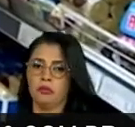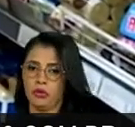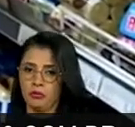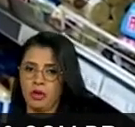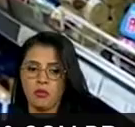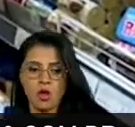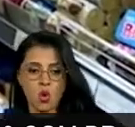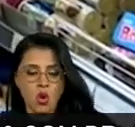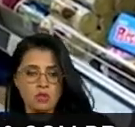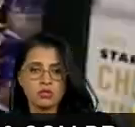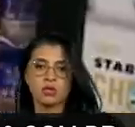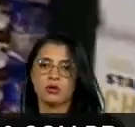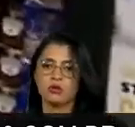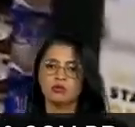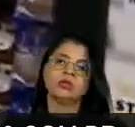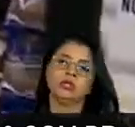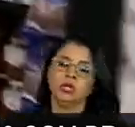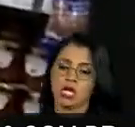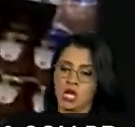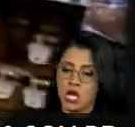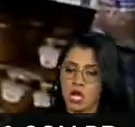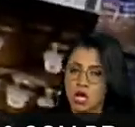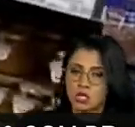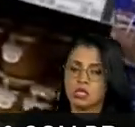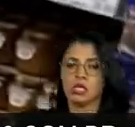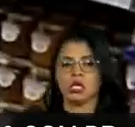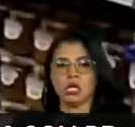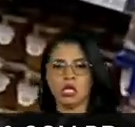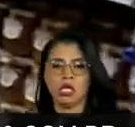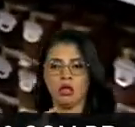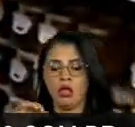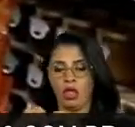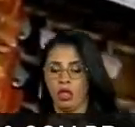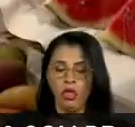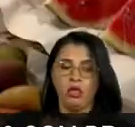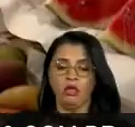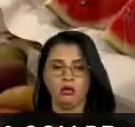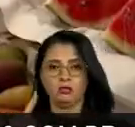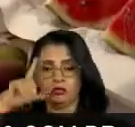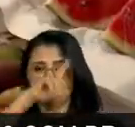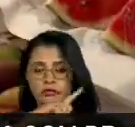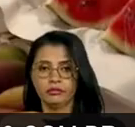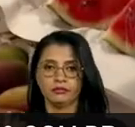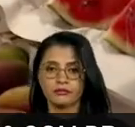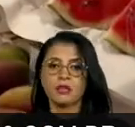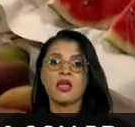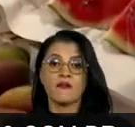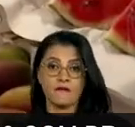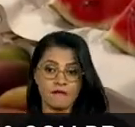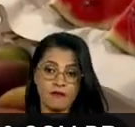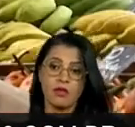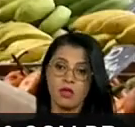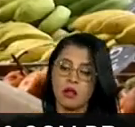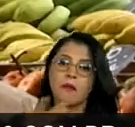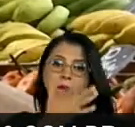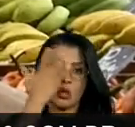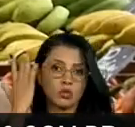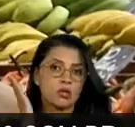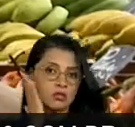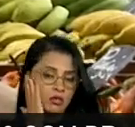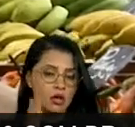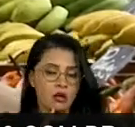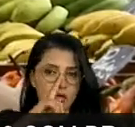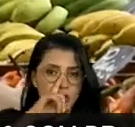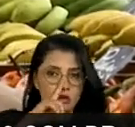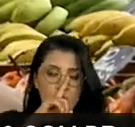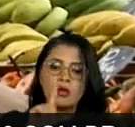problemas cardiovasculares, câncer e deficiências cognitivas. Nesta feira, as consumidoras sabem desses riscos